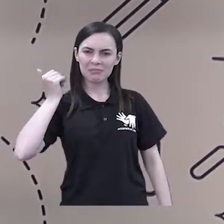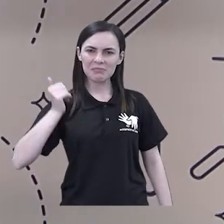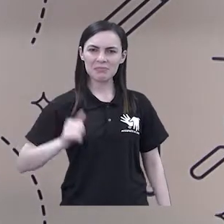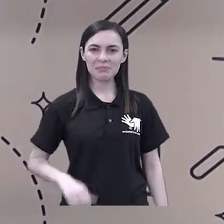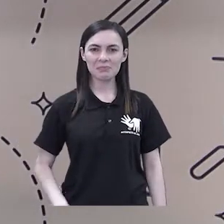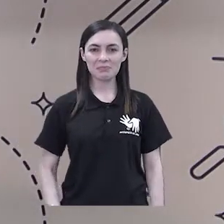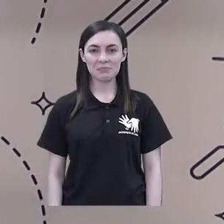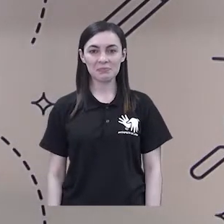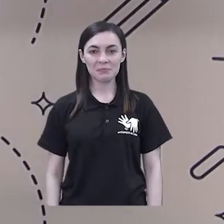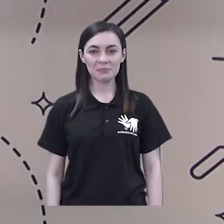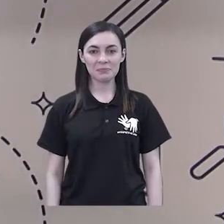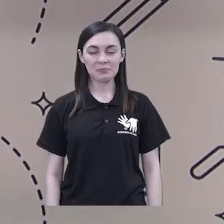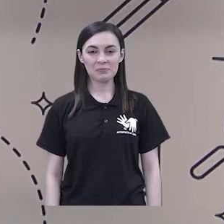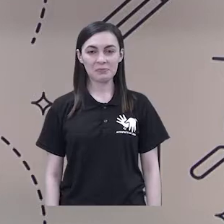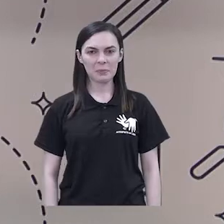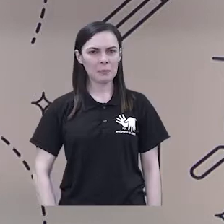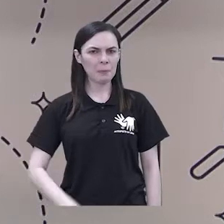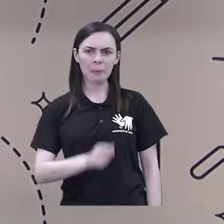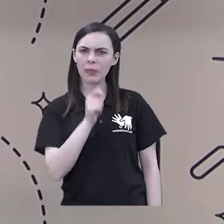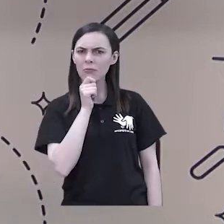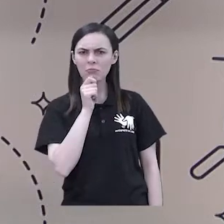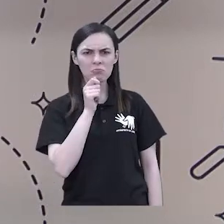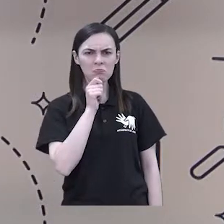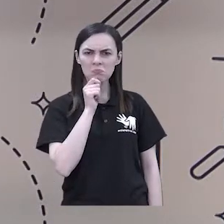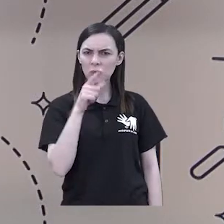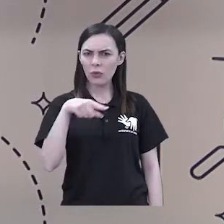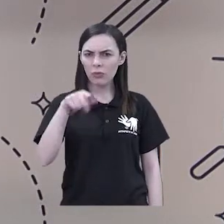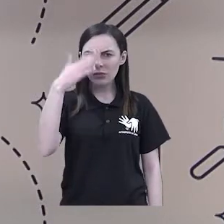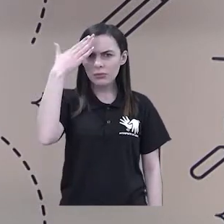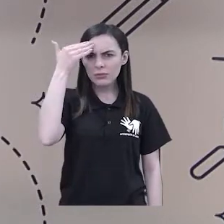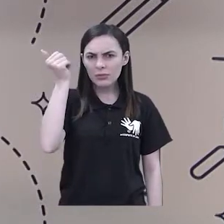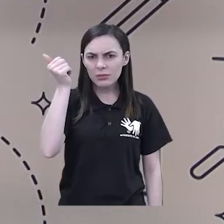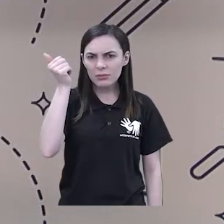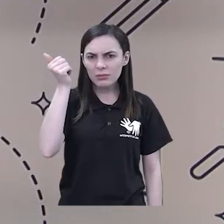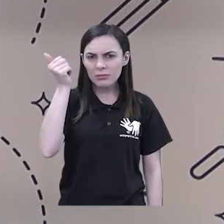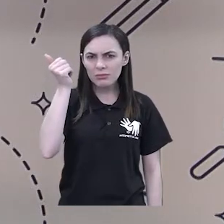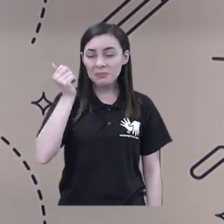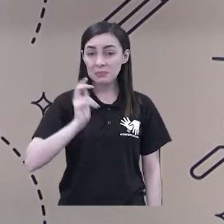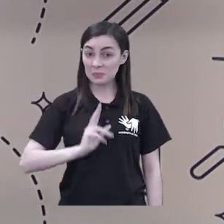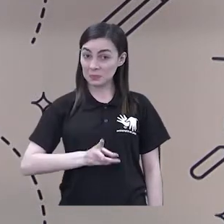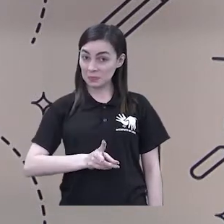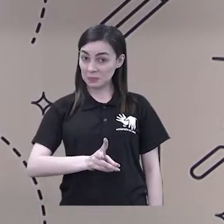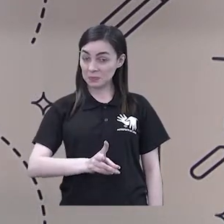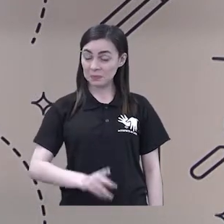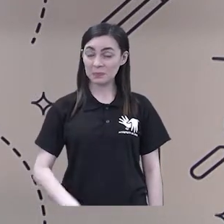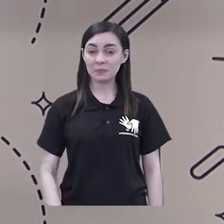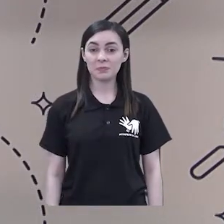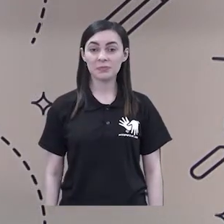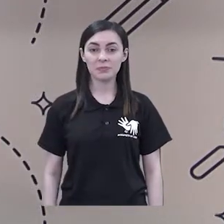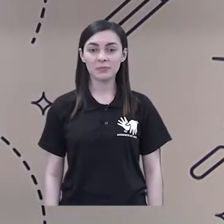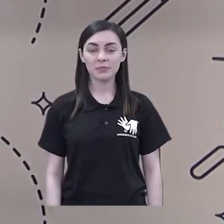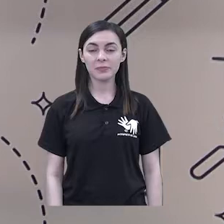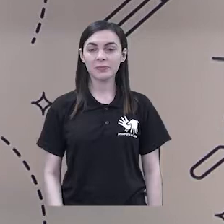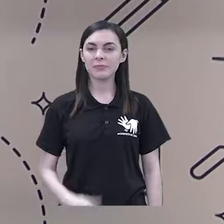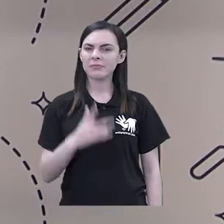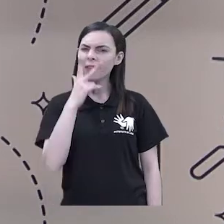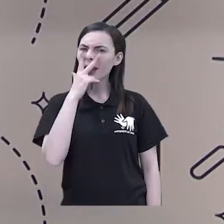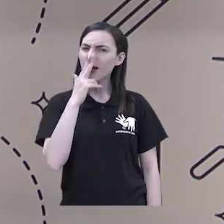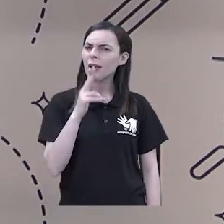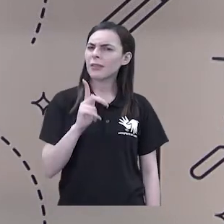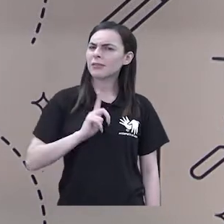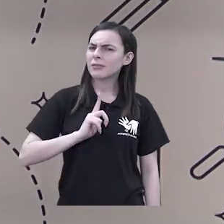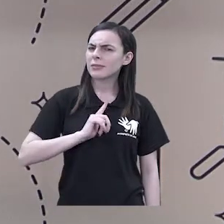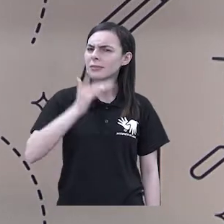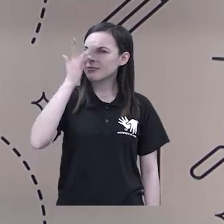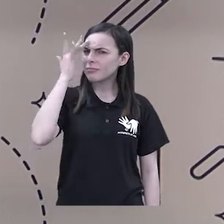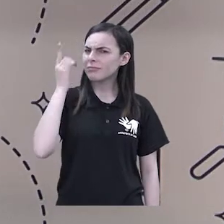Muito bem, eu ainda não sei, vocês já sabem. Vamos continuar? Vamos lá. Eu acho que algumas